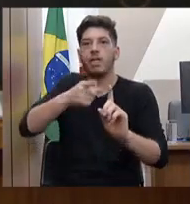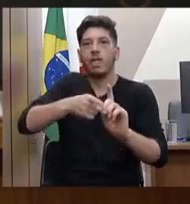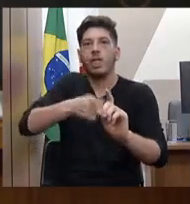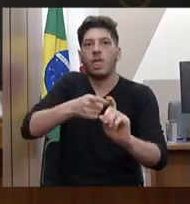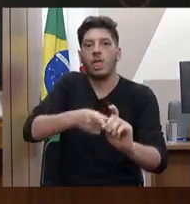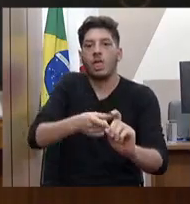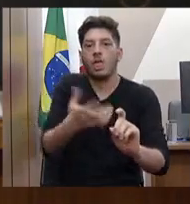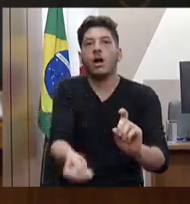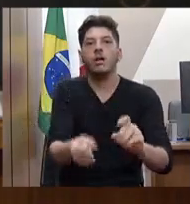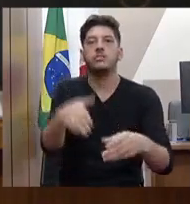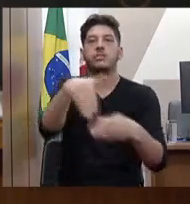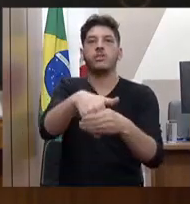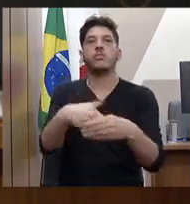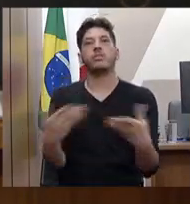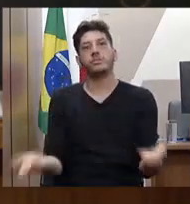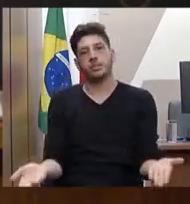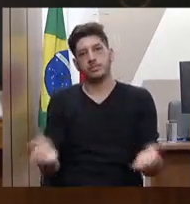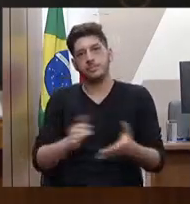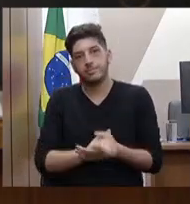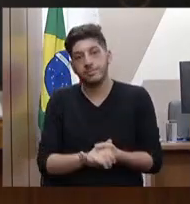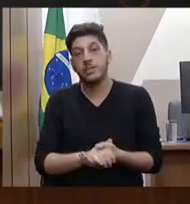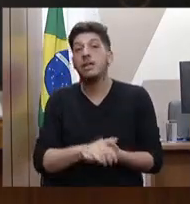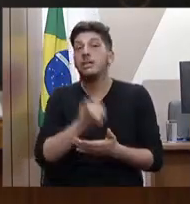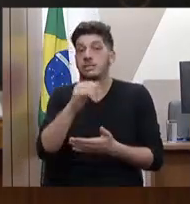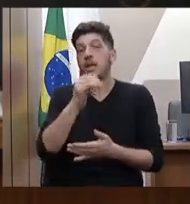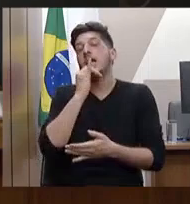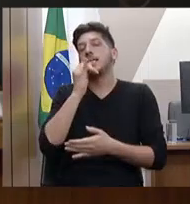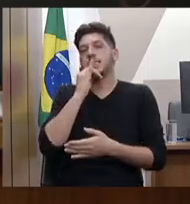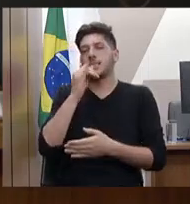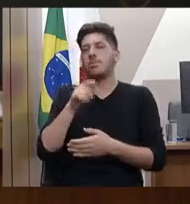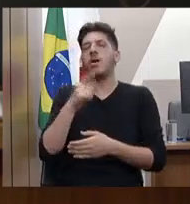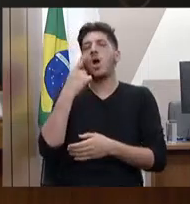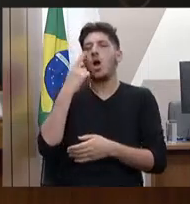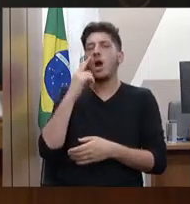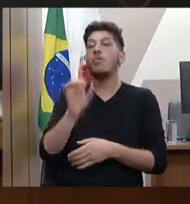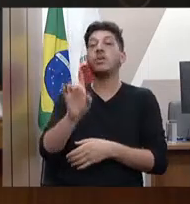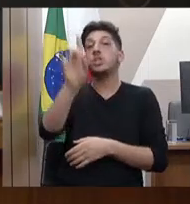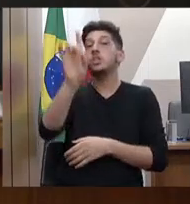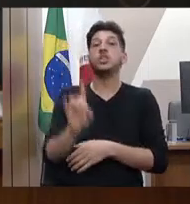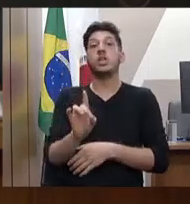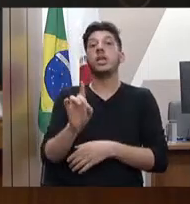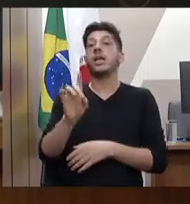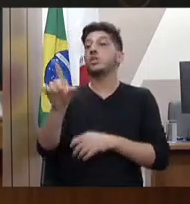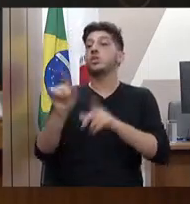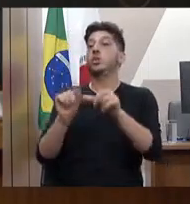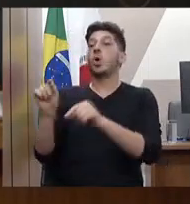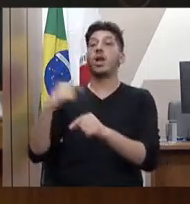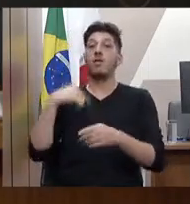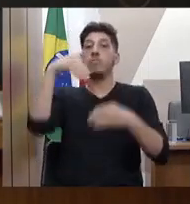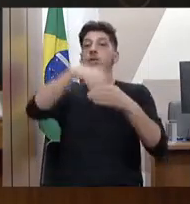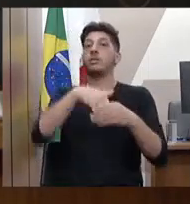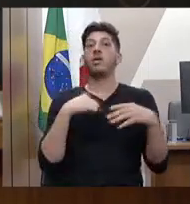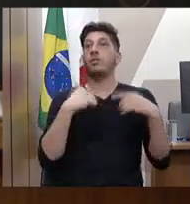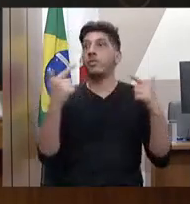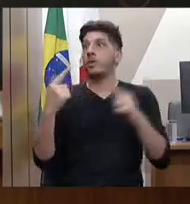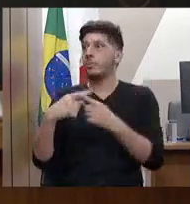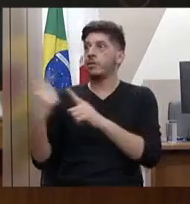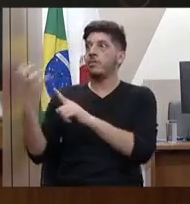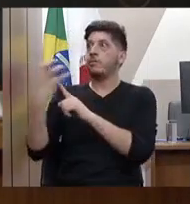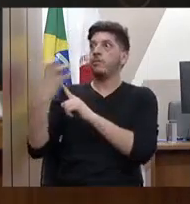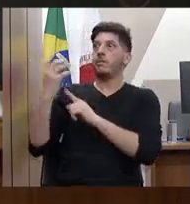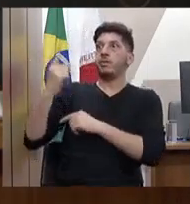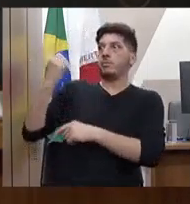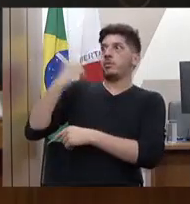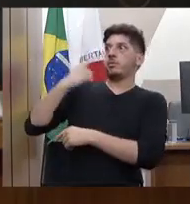é na hora que ele pressiona você não tem direito nem de escolher em quem que você vai votar você já